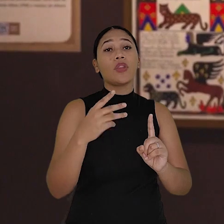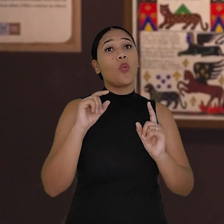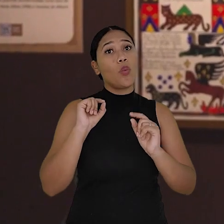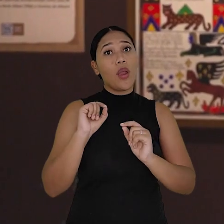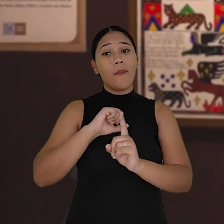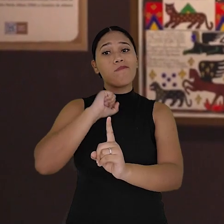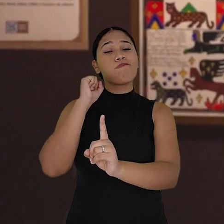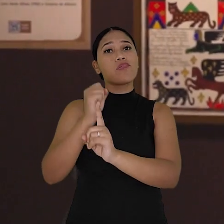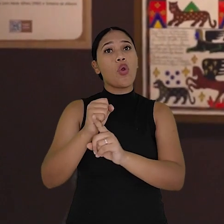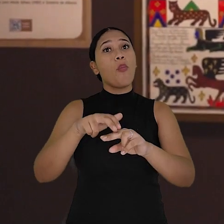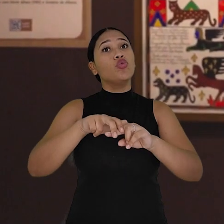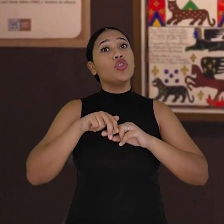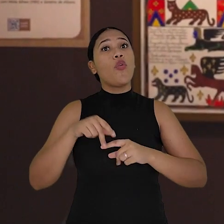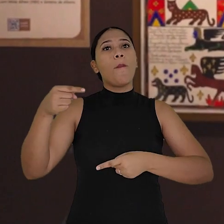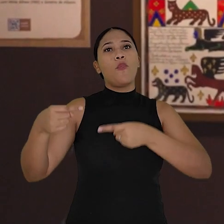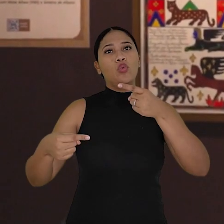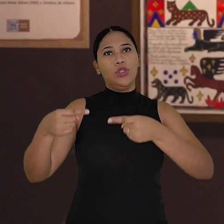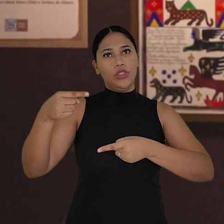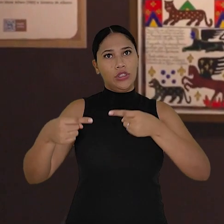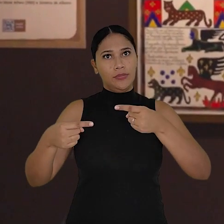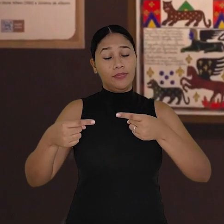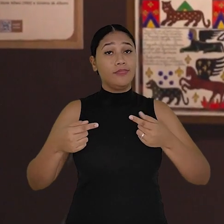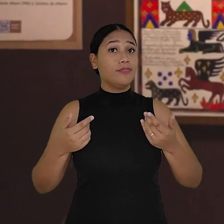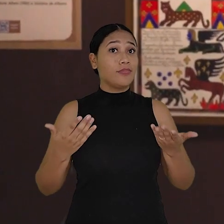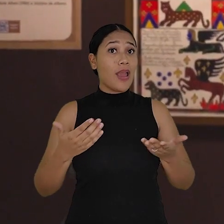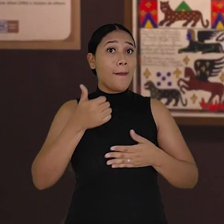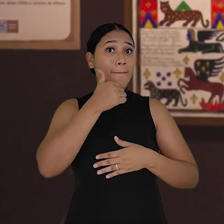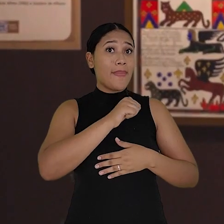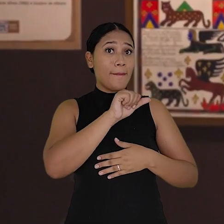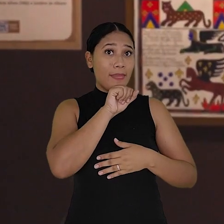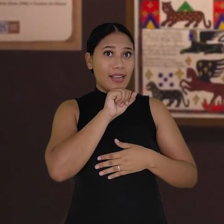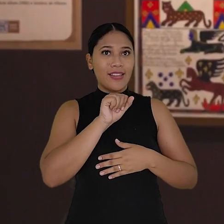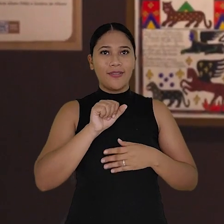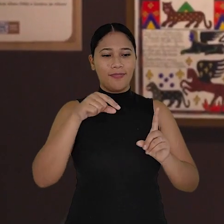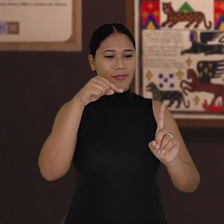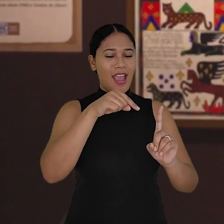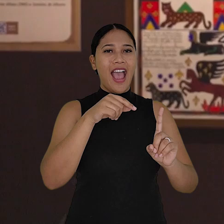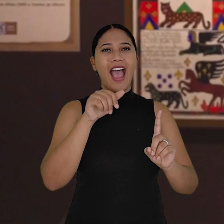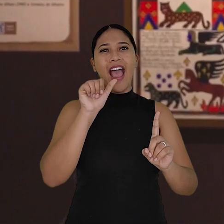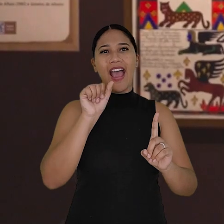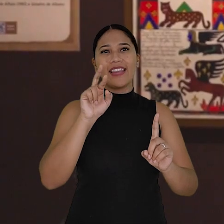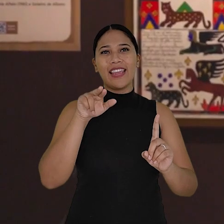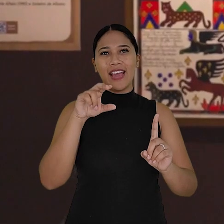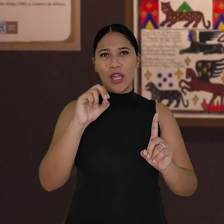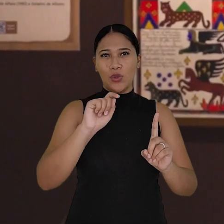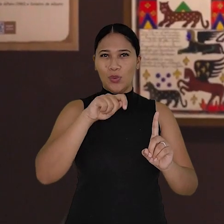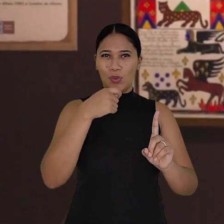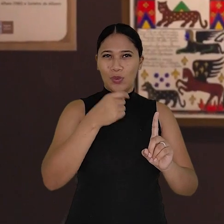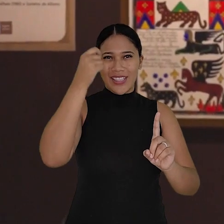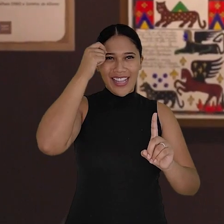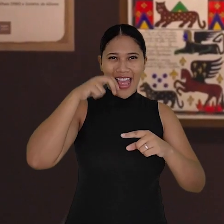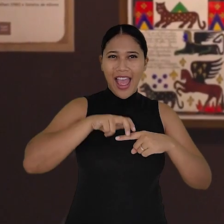idade e morreu assassinado por motivos políticos. E a mãe do Ariano foi